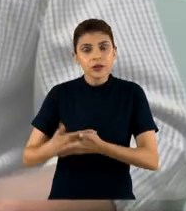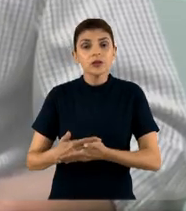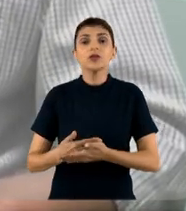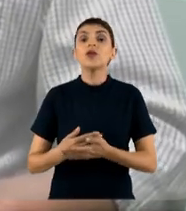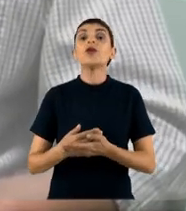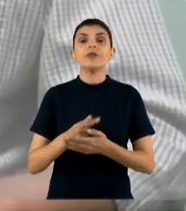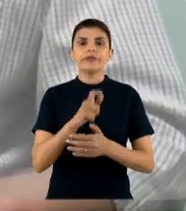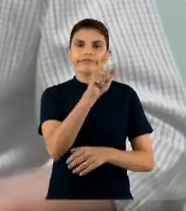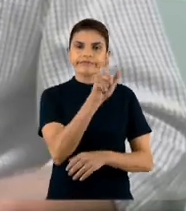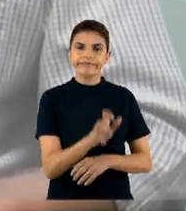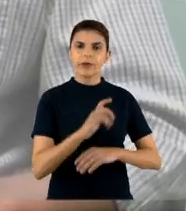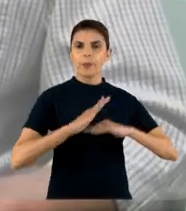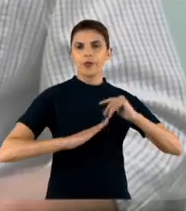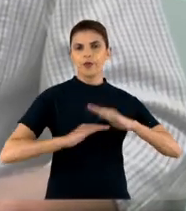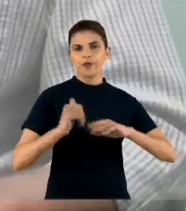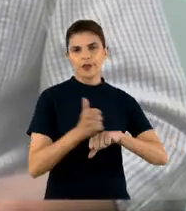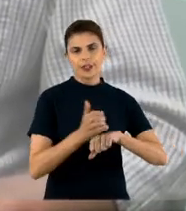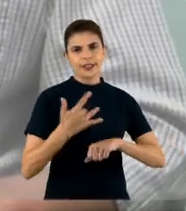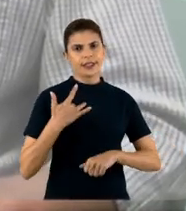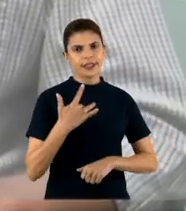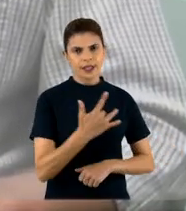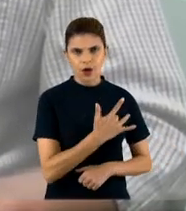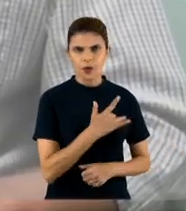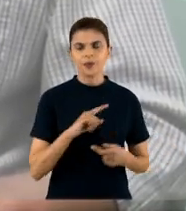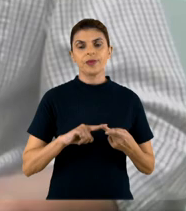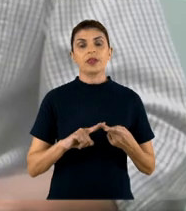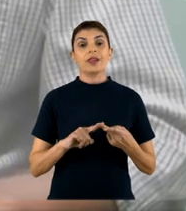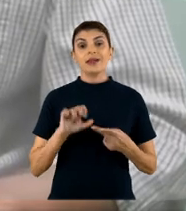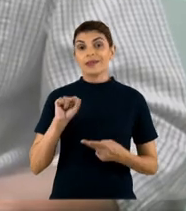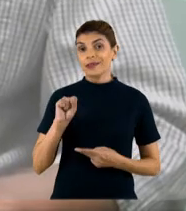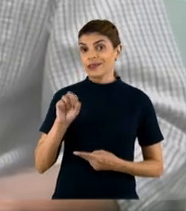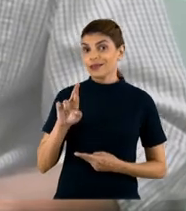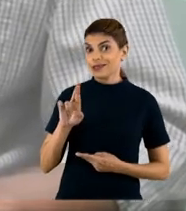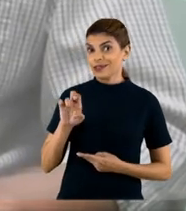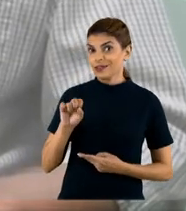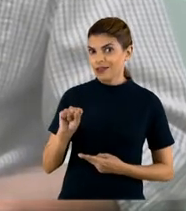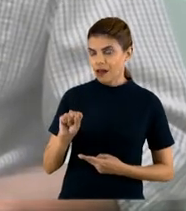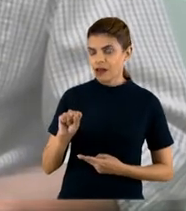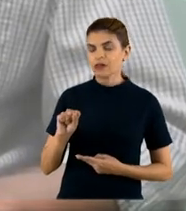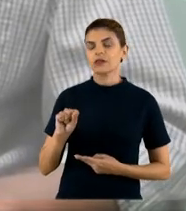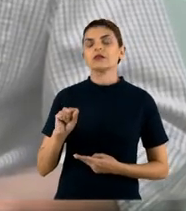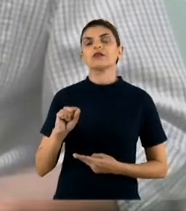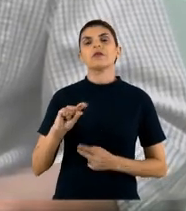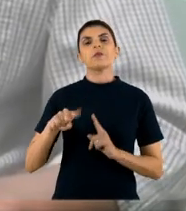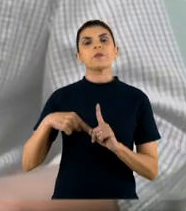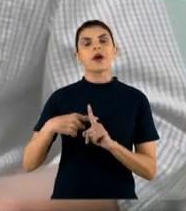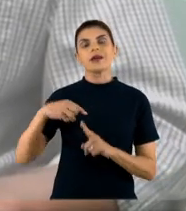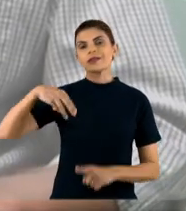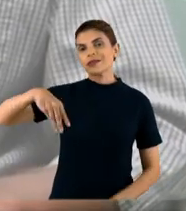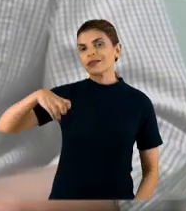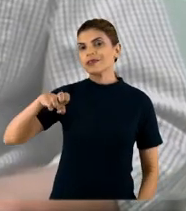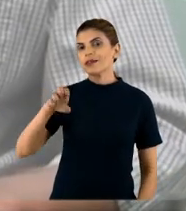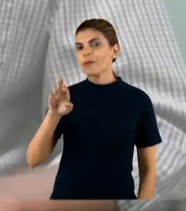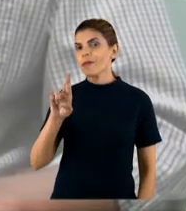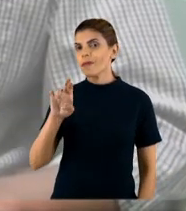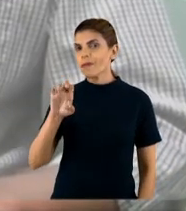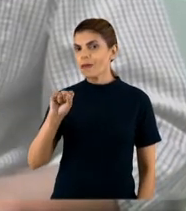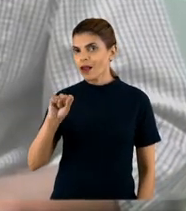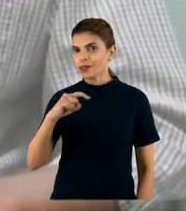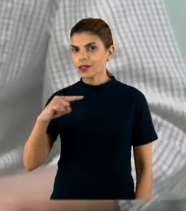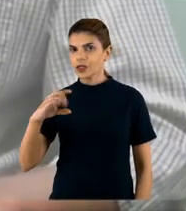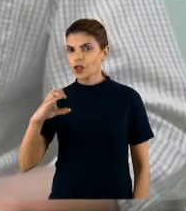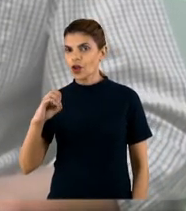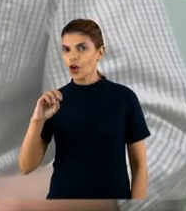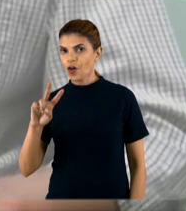com os profissionais de saúde, né? Tanto o SARS como o MERS e agora o coronavírus, eles parecem ter realmente um alto poder